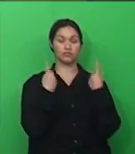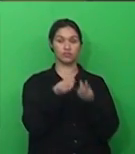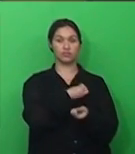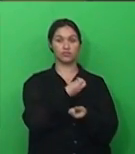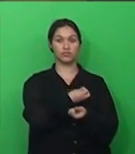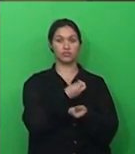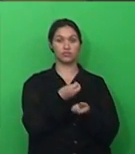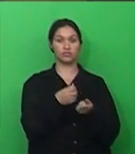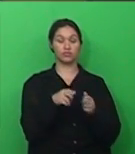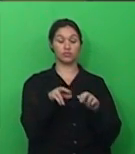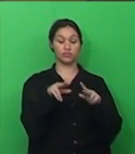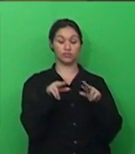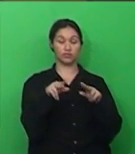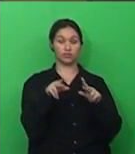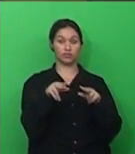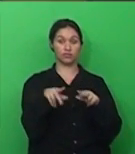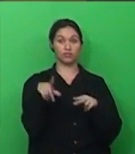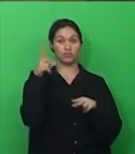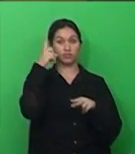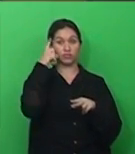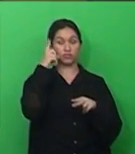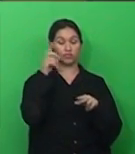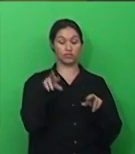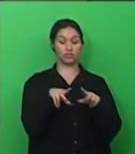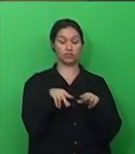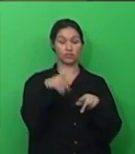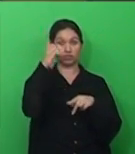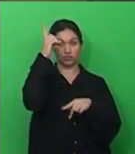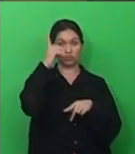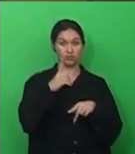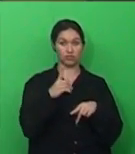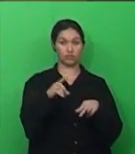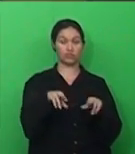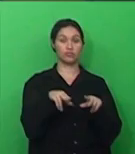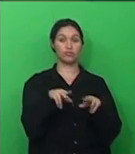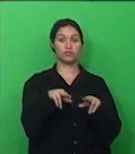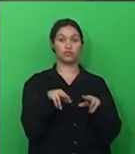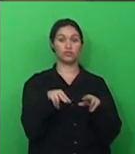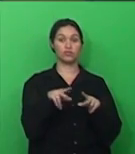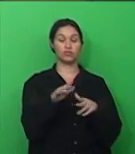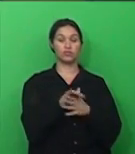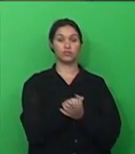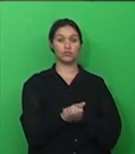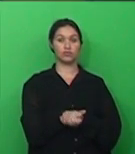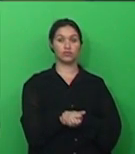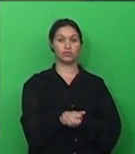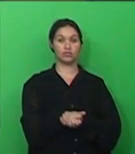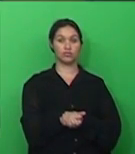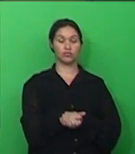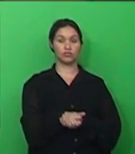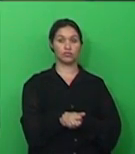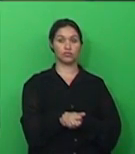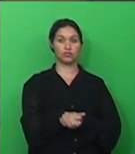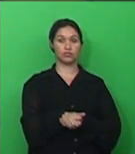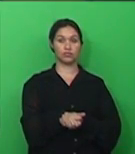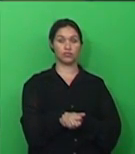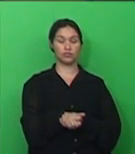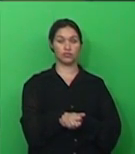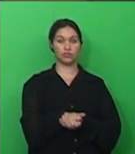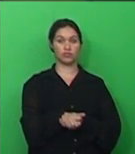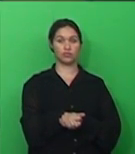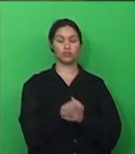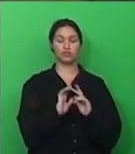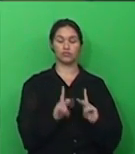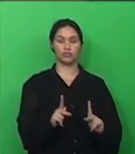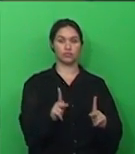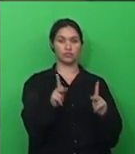igualdade financeira, igualdade de direitos, e igualdade de que a gente entenda a moral e a ética da mesma forma que todos possam